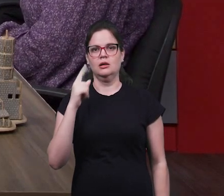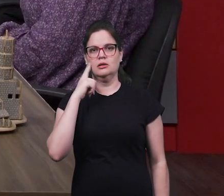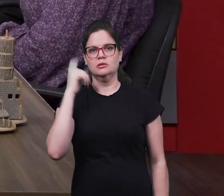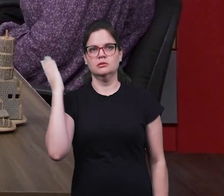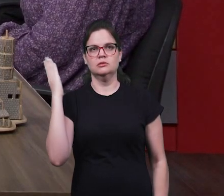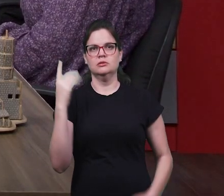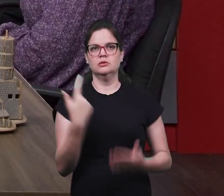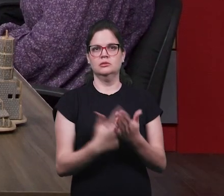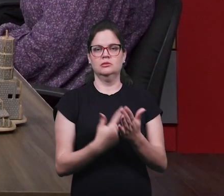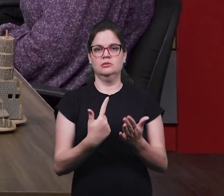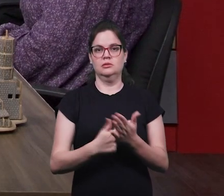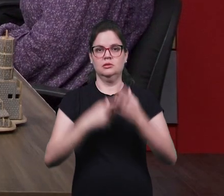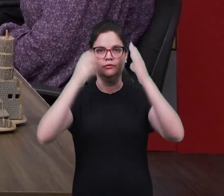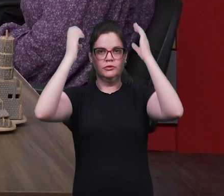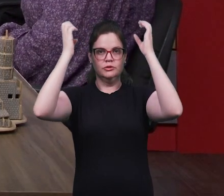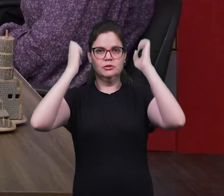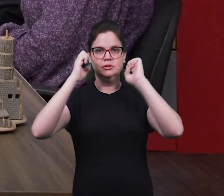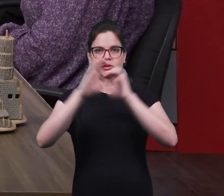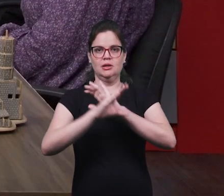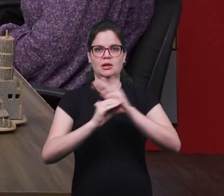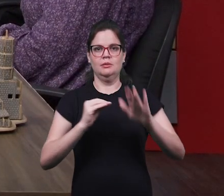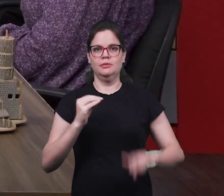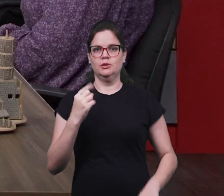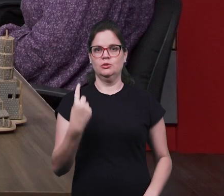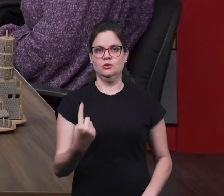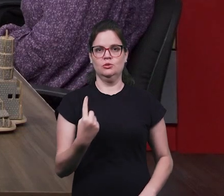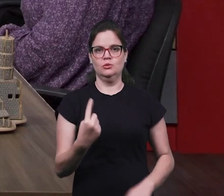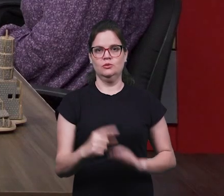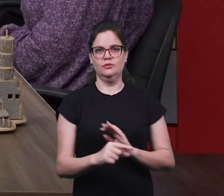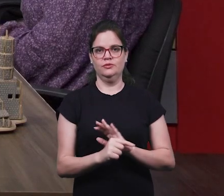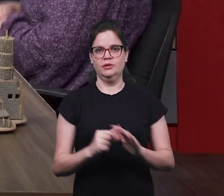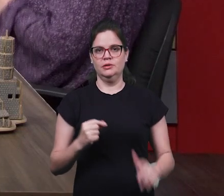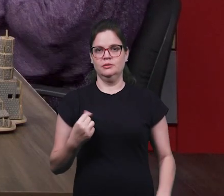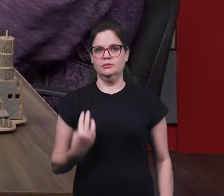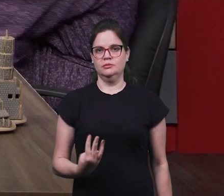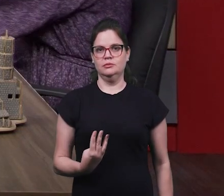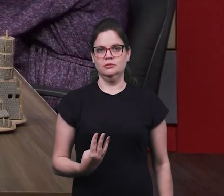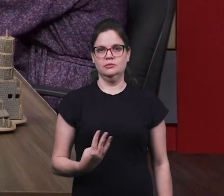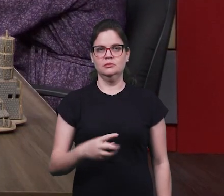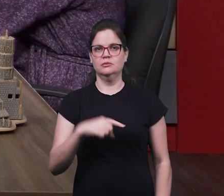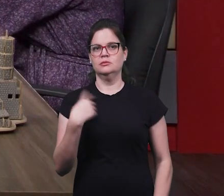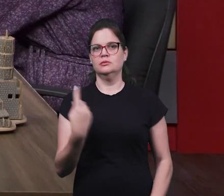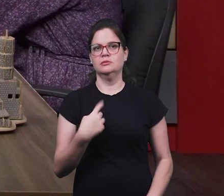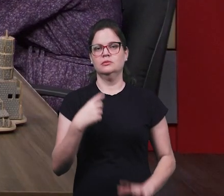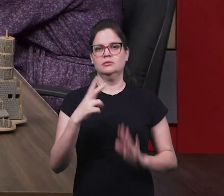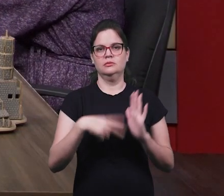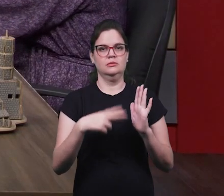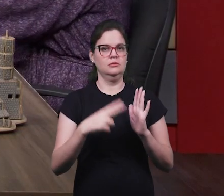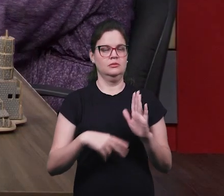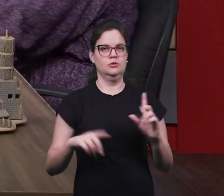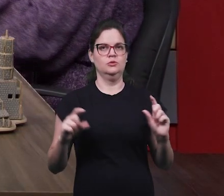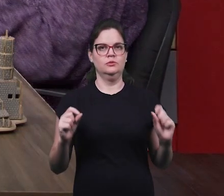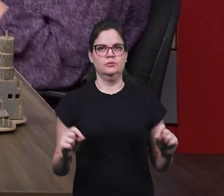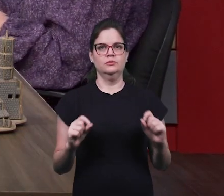Então, no livro de Esther, no capítulo 1, versículo 3, nós lemos o seguinte: